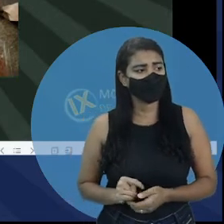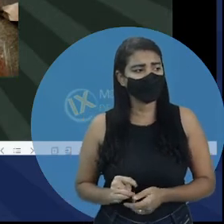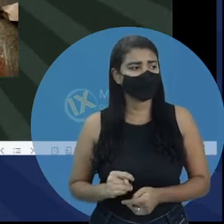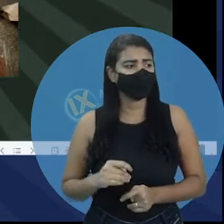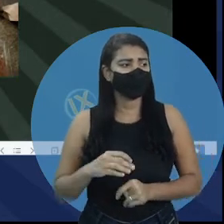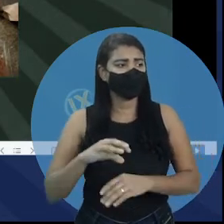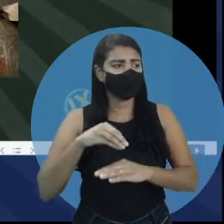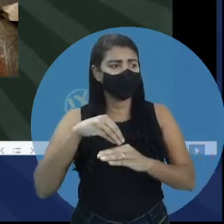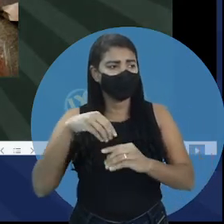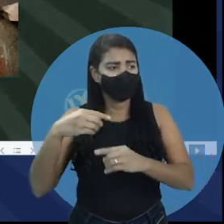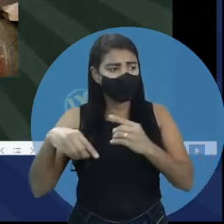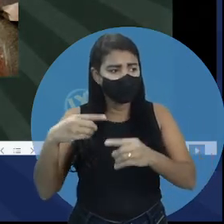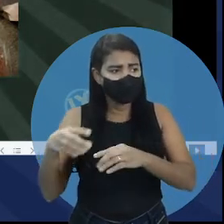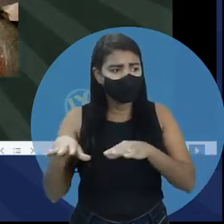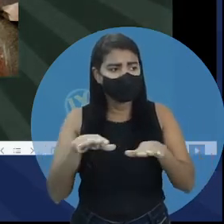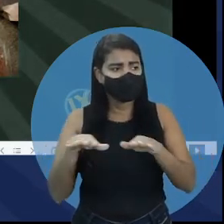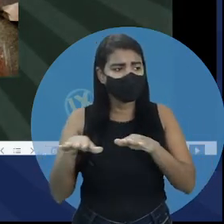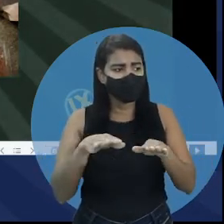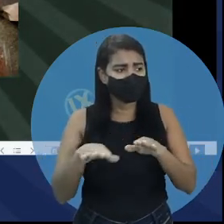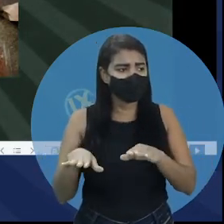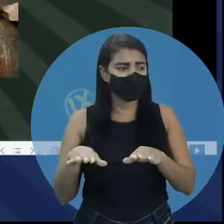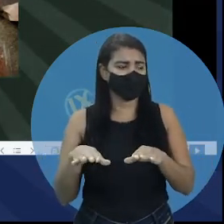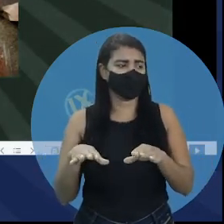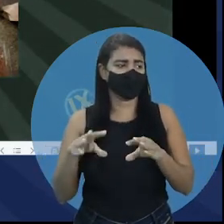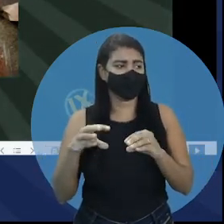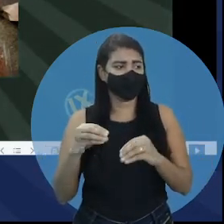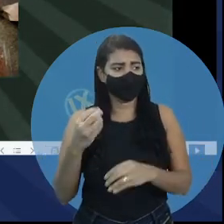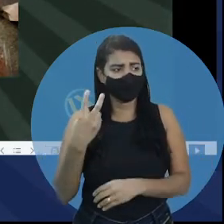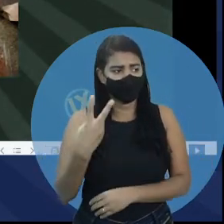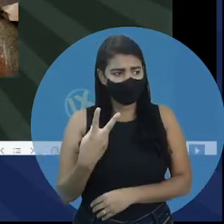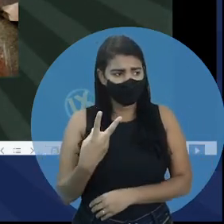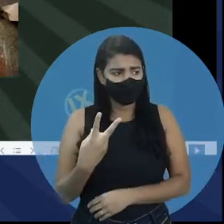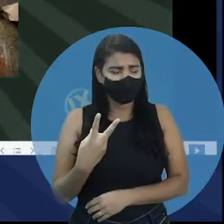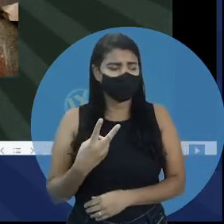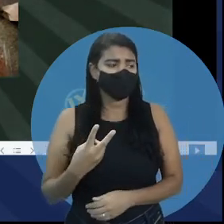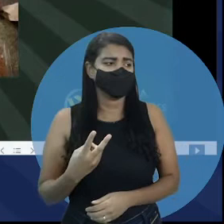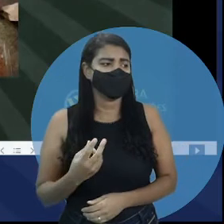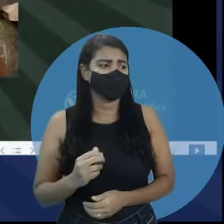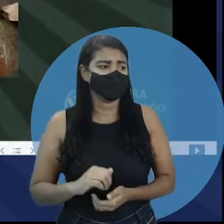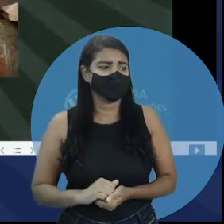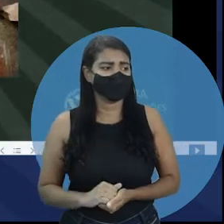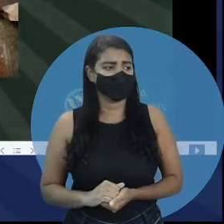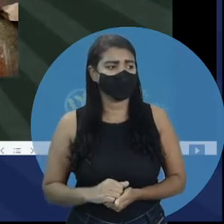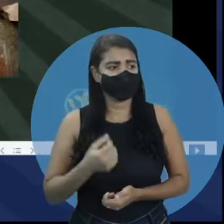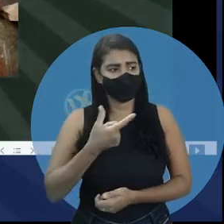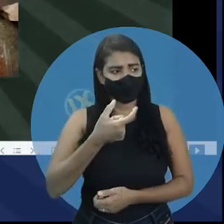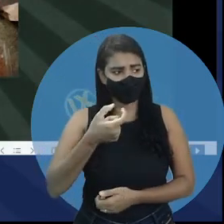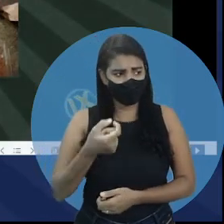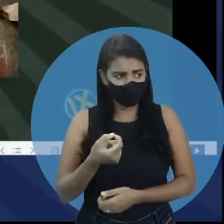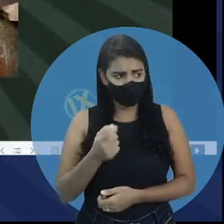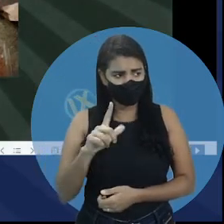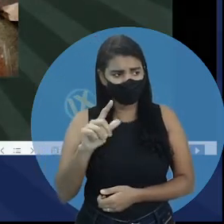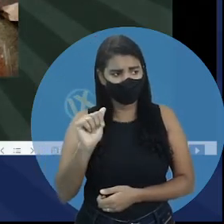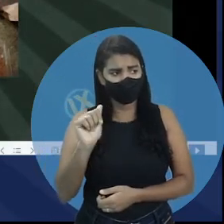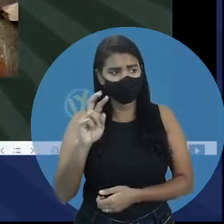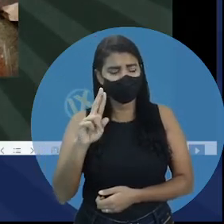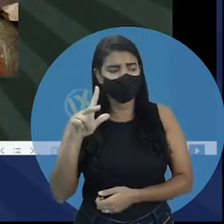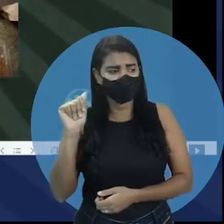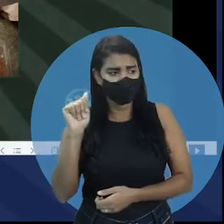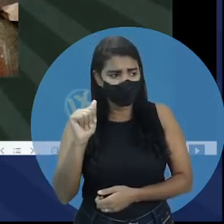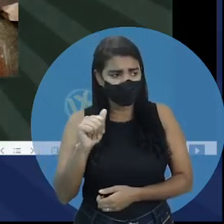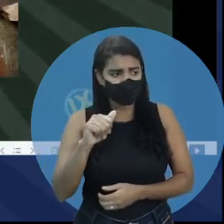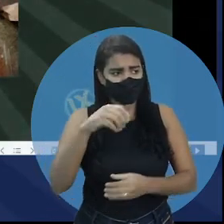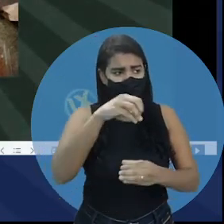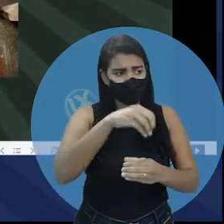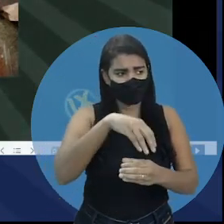ou seja, elas se movimentam muito na presença de luz, a gente colocou as 20 larvas em cada uma das concentrações,